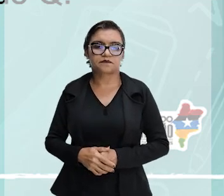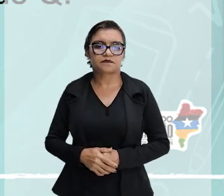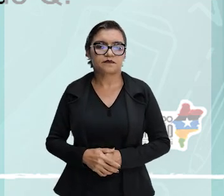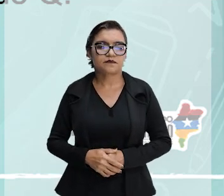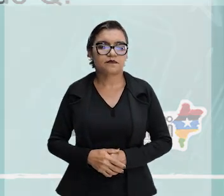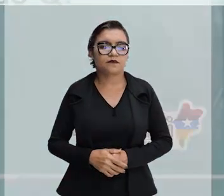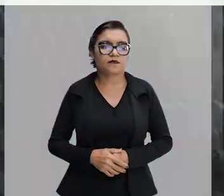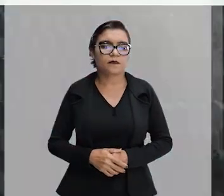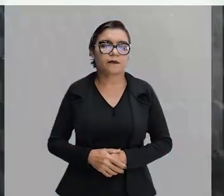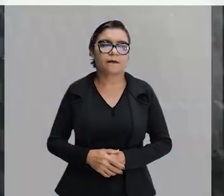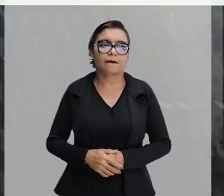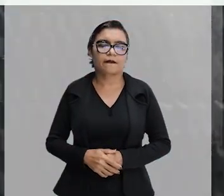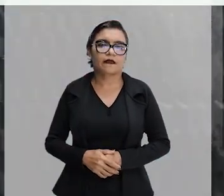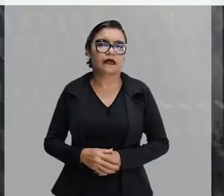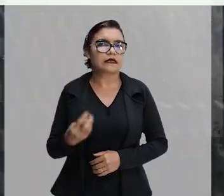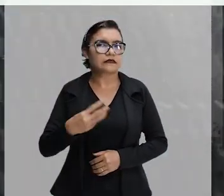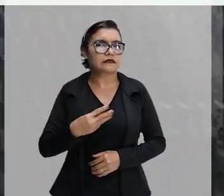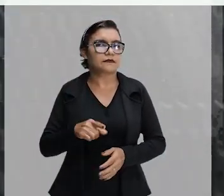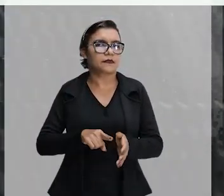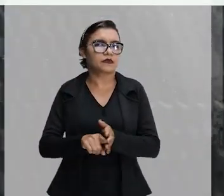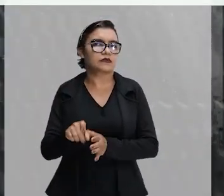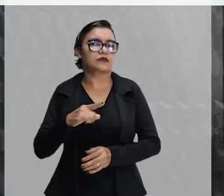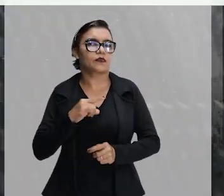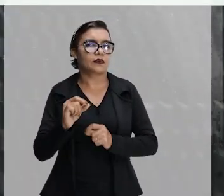lá. Então na terceira questão nós temos